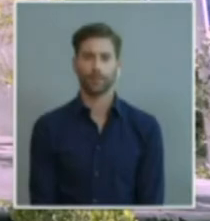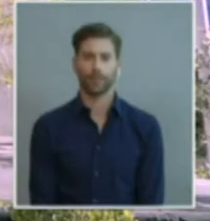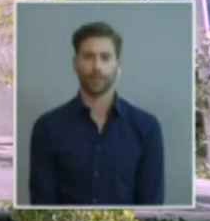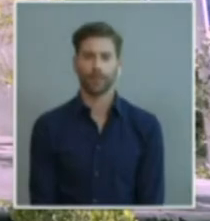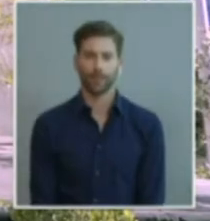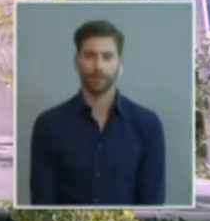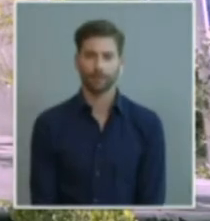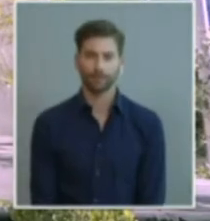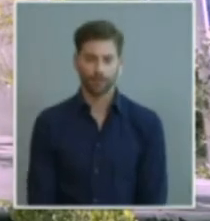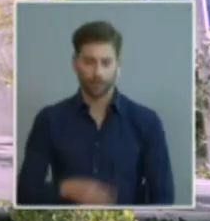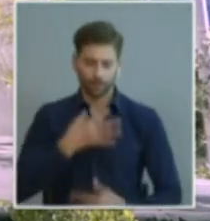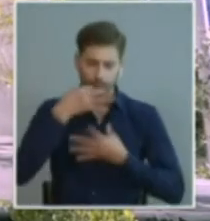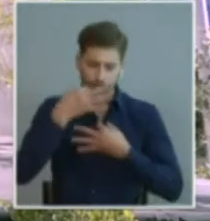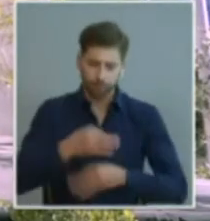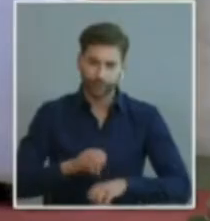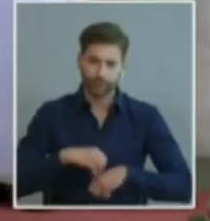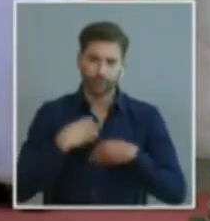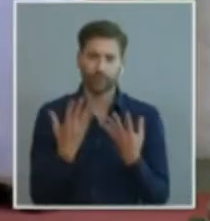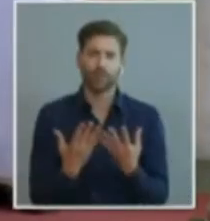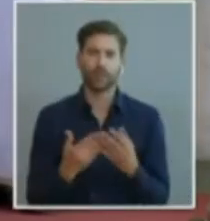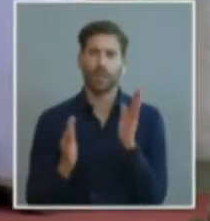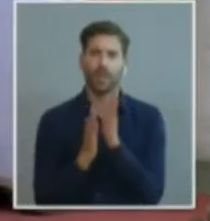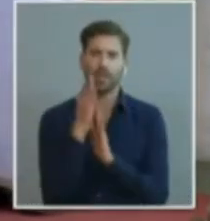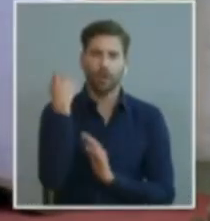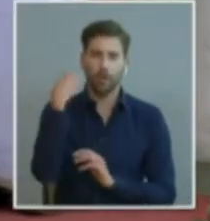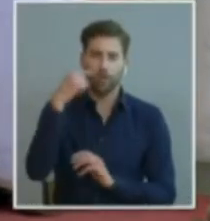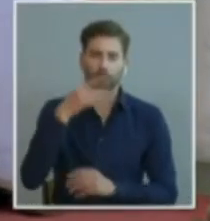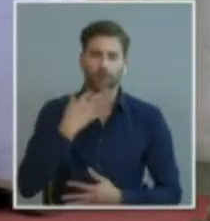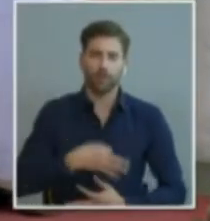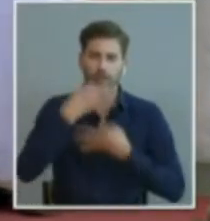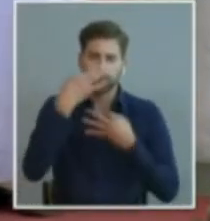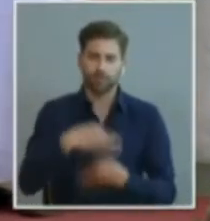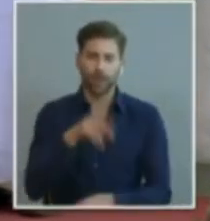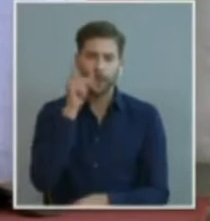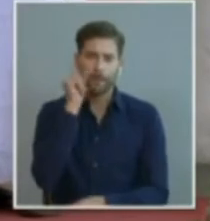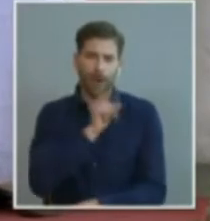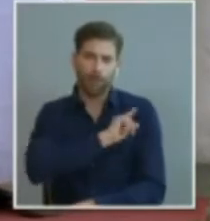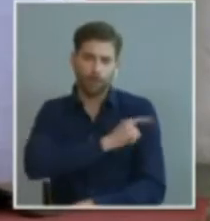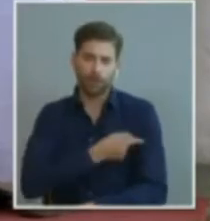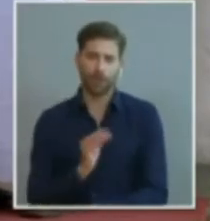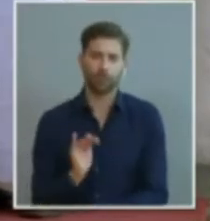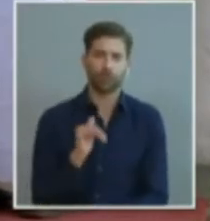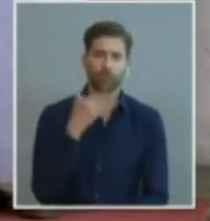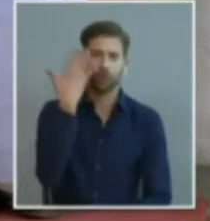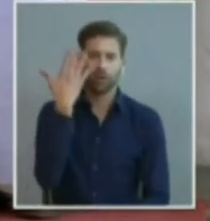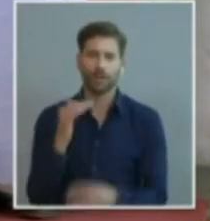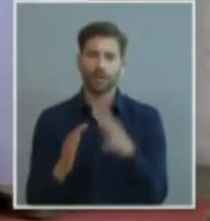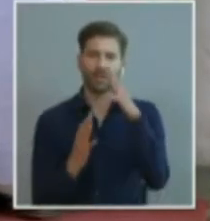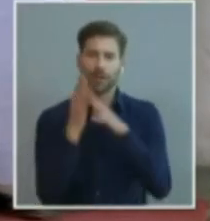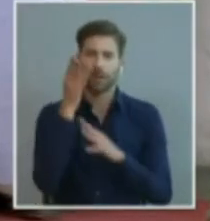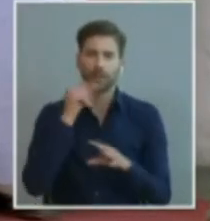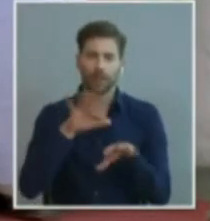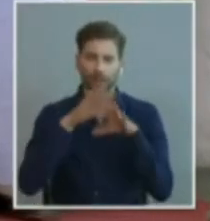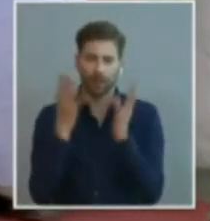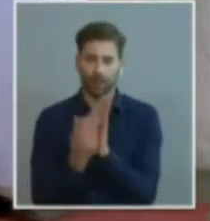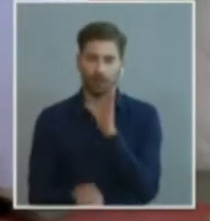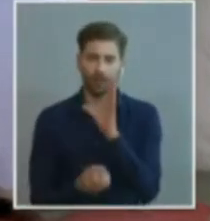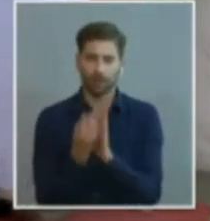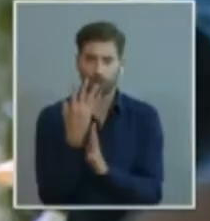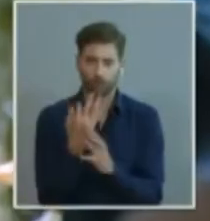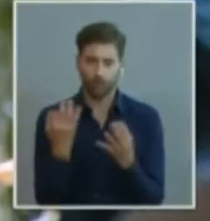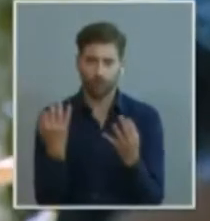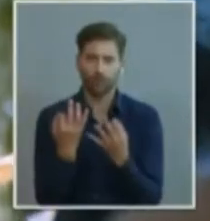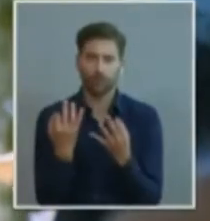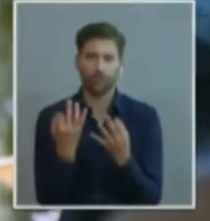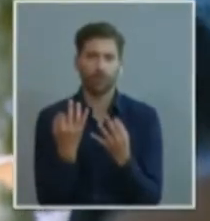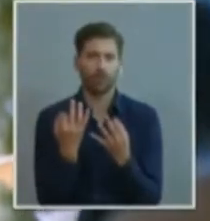Professemos a nossa fé. Creio em um só Deus, Pai Todo-Poderoso, Criador do céu e da terra,